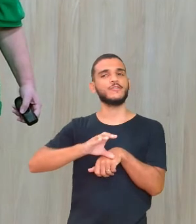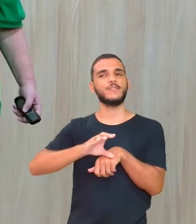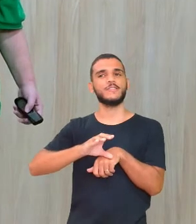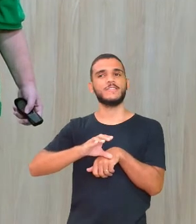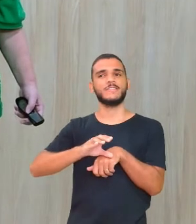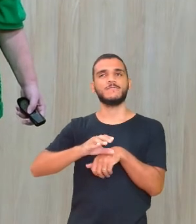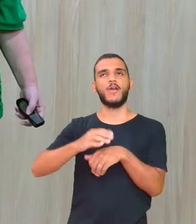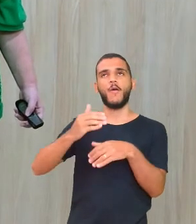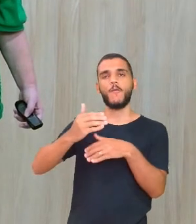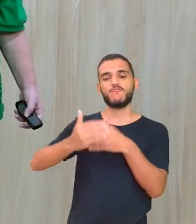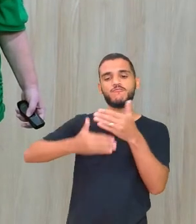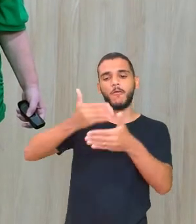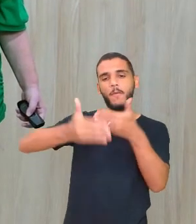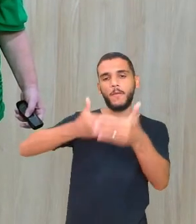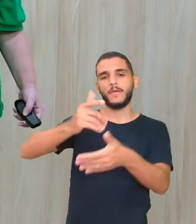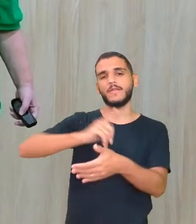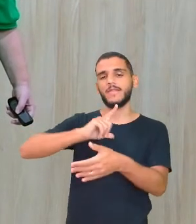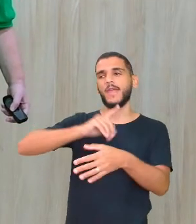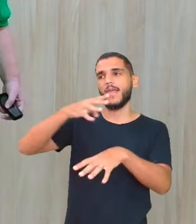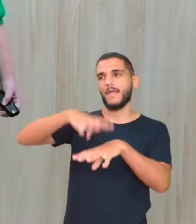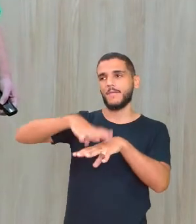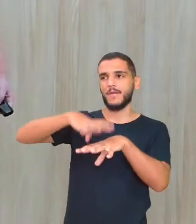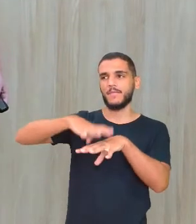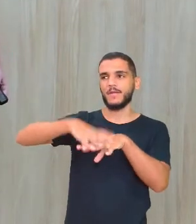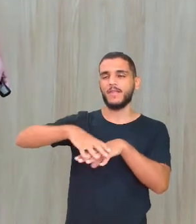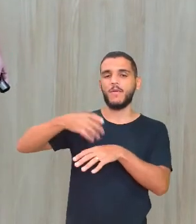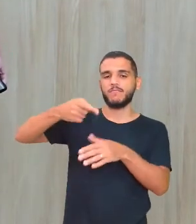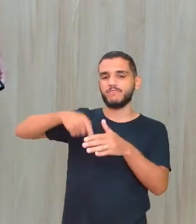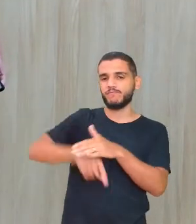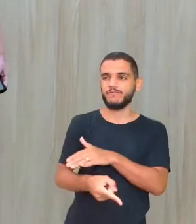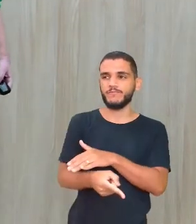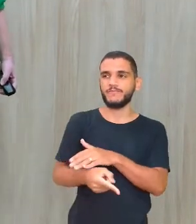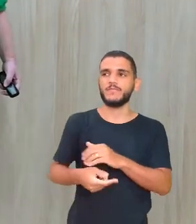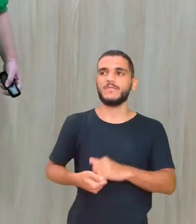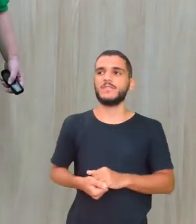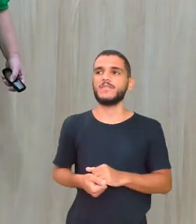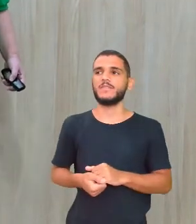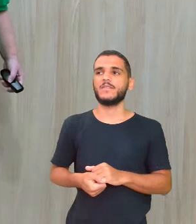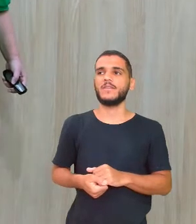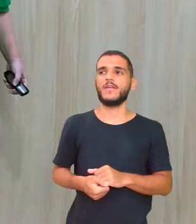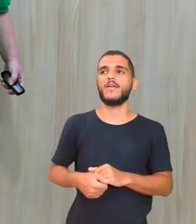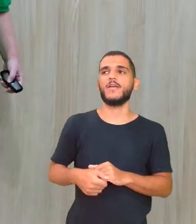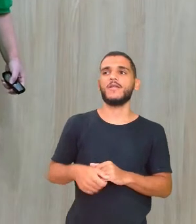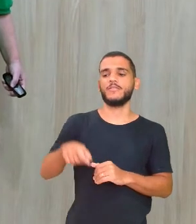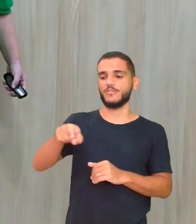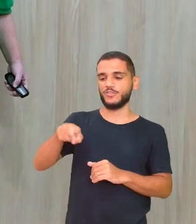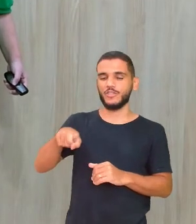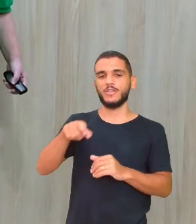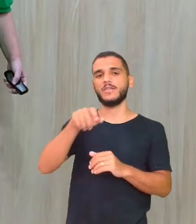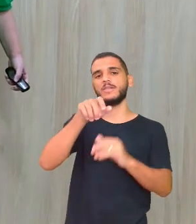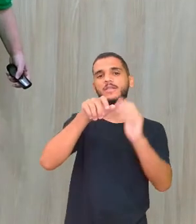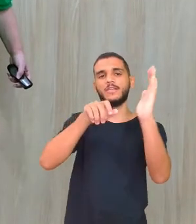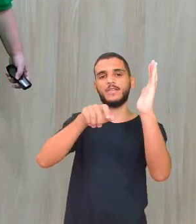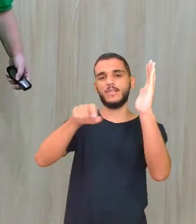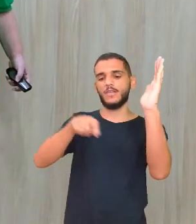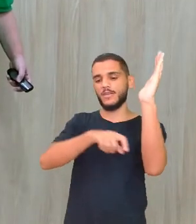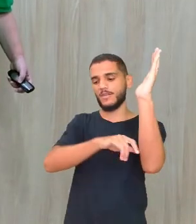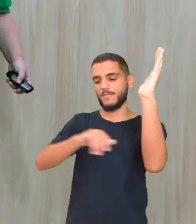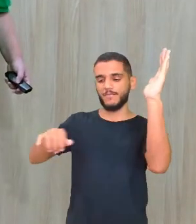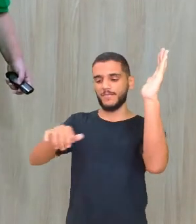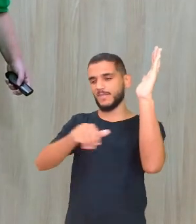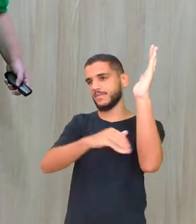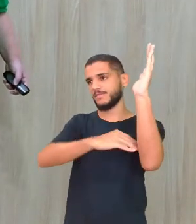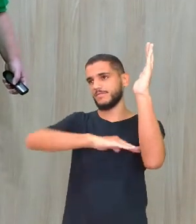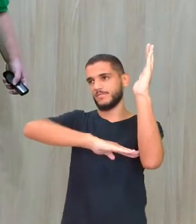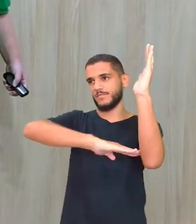mais adiantado, que tem uma matemática mais profunda, esse X e Y, ele pode não estar